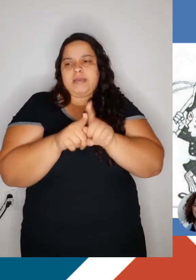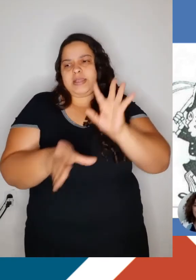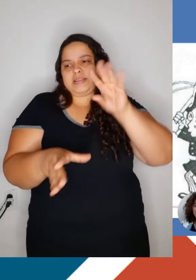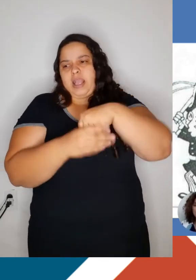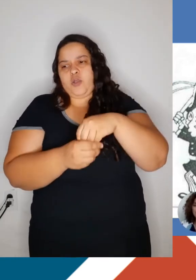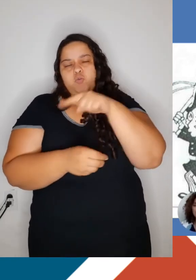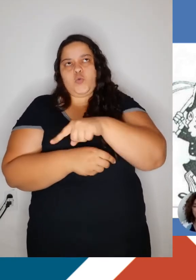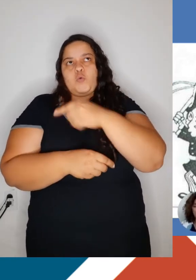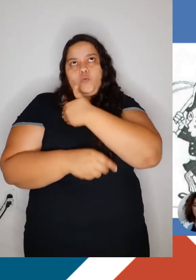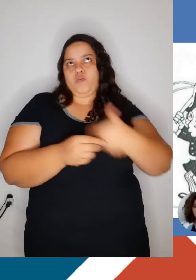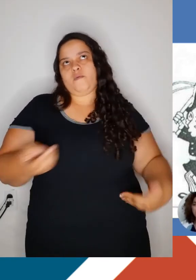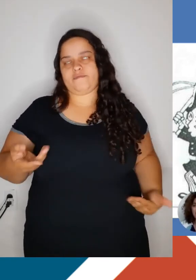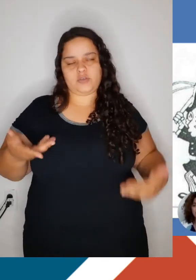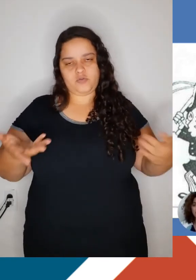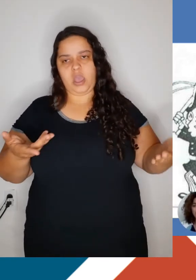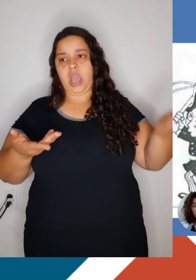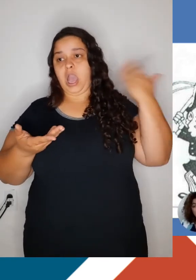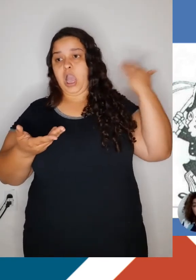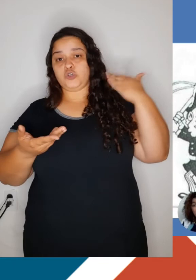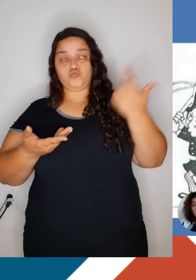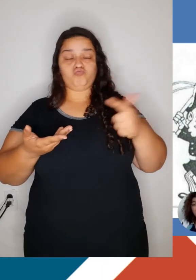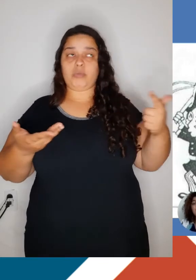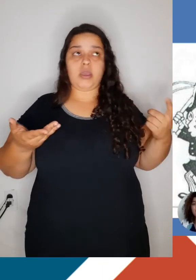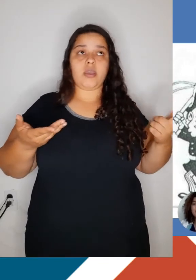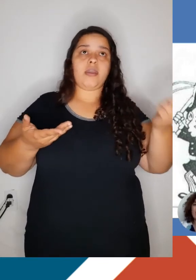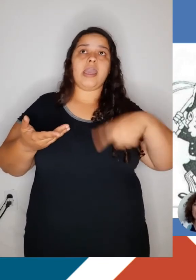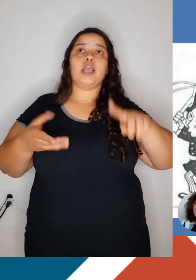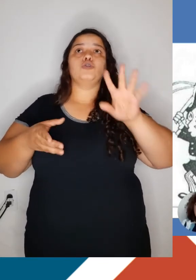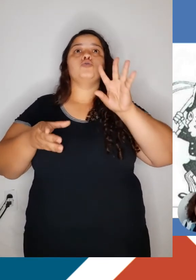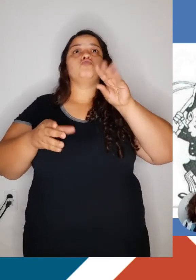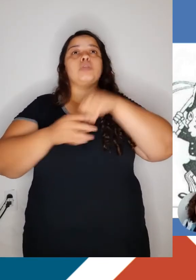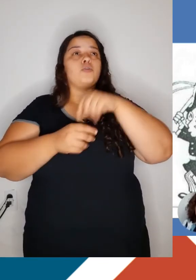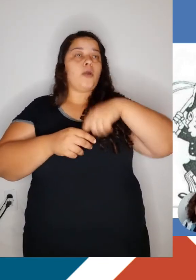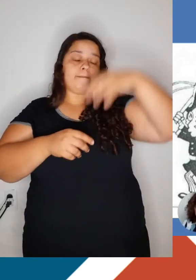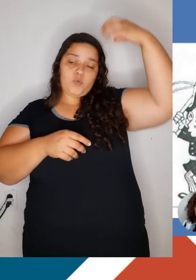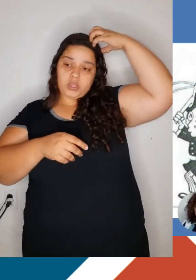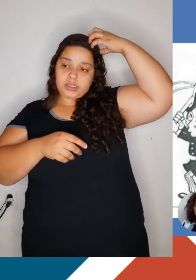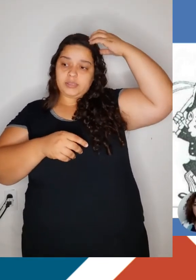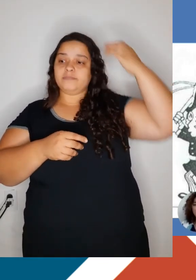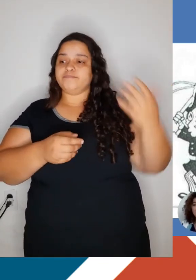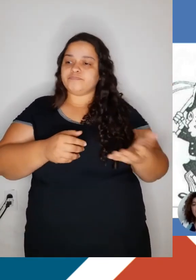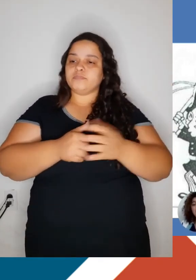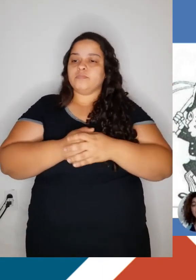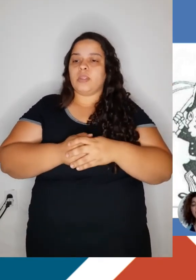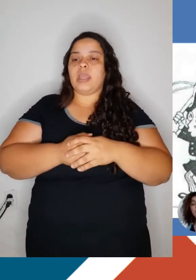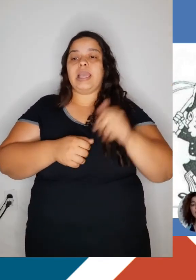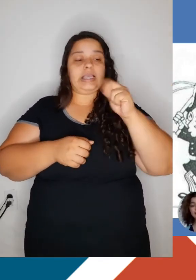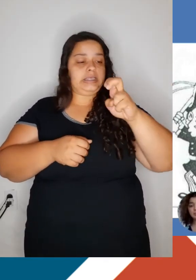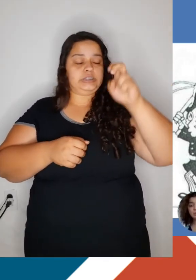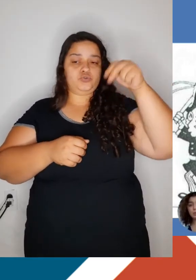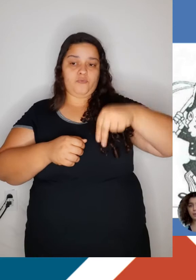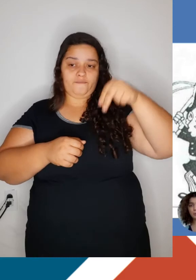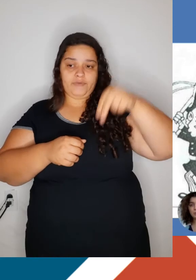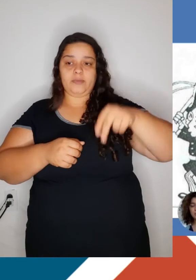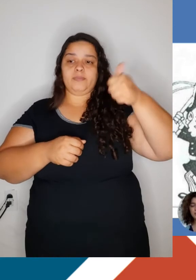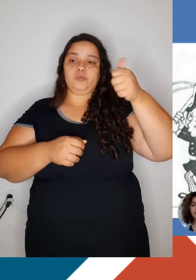política dentro do Estado, coisa que não era possível com a monarquia. Então, lá em 15